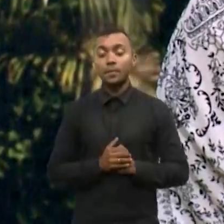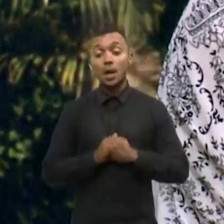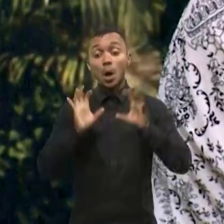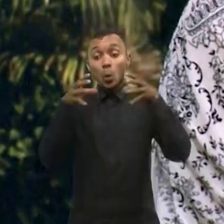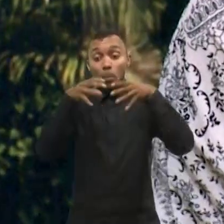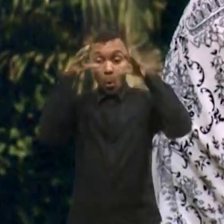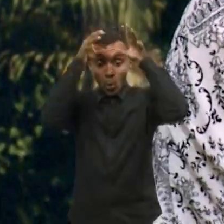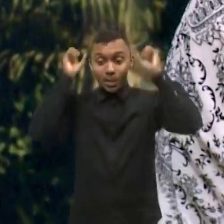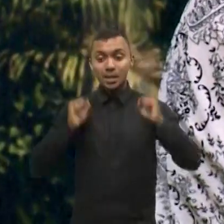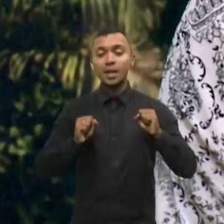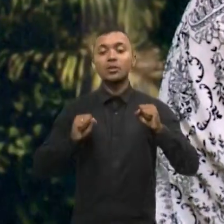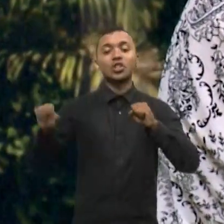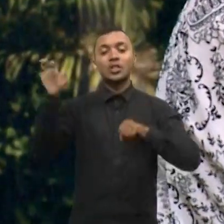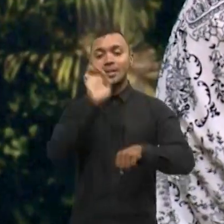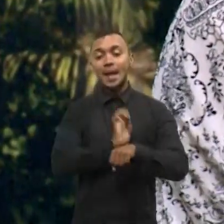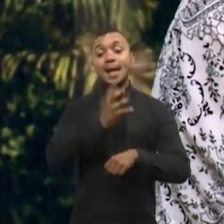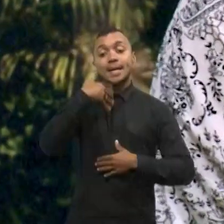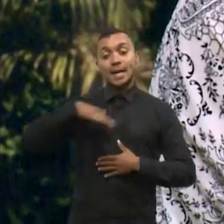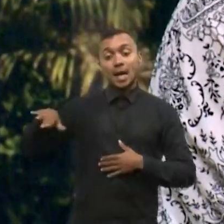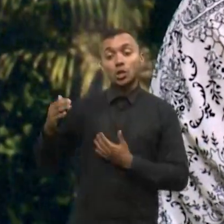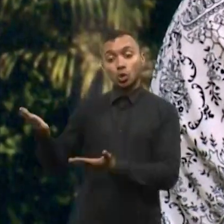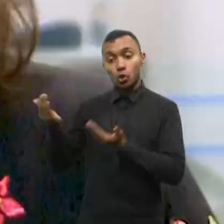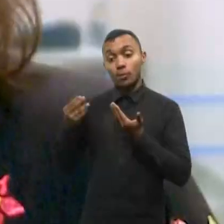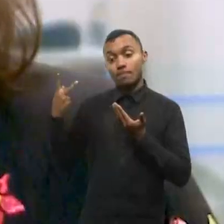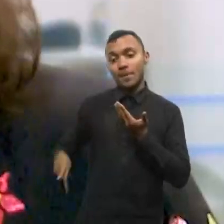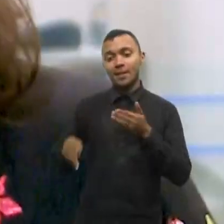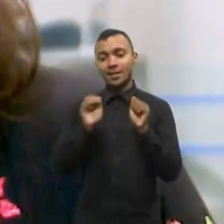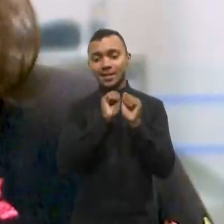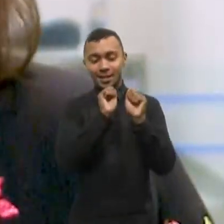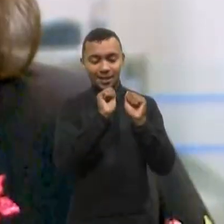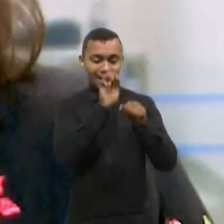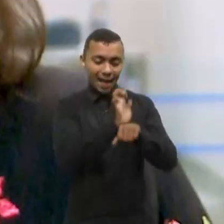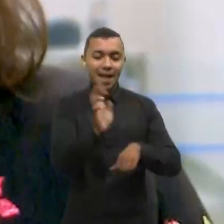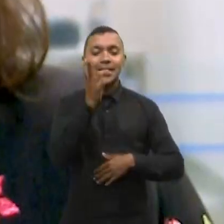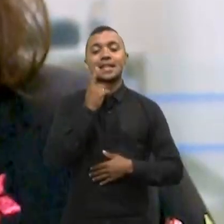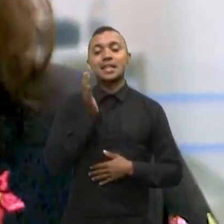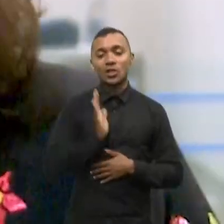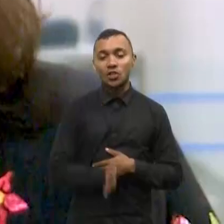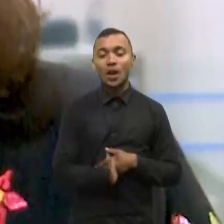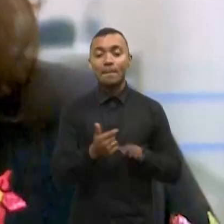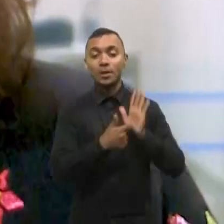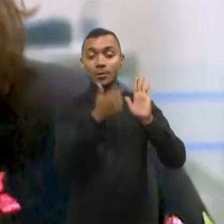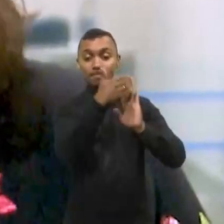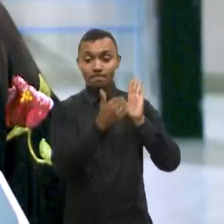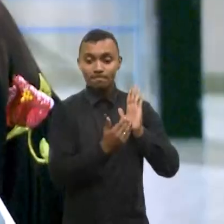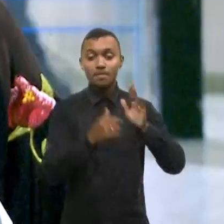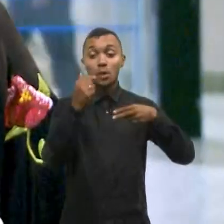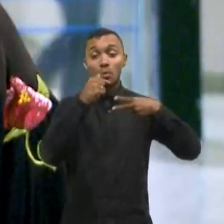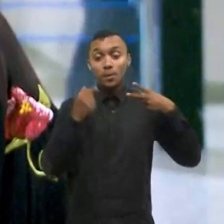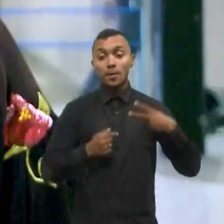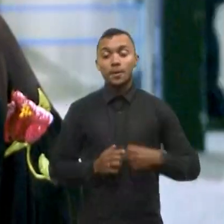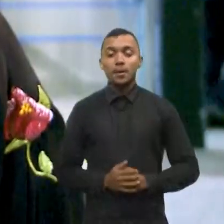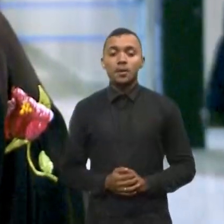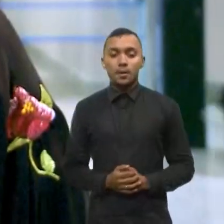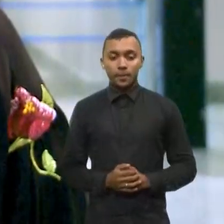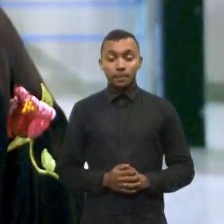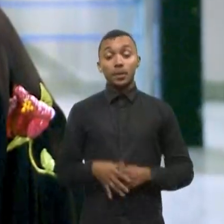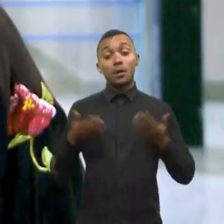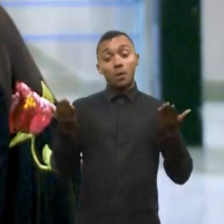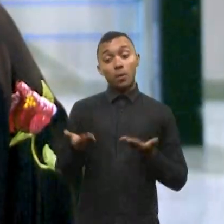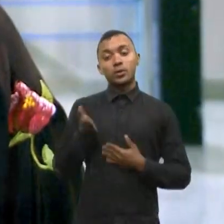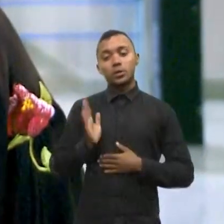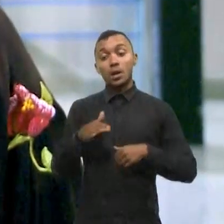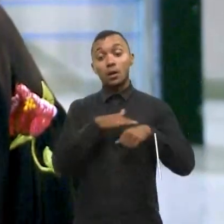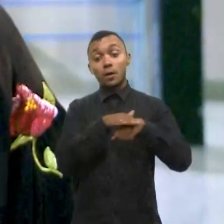dos Direitos da Criança e do Adolescente do Ceará trouxe mais duas pautas para o debate. Hoje a gente está com duas